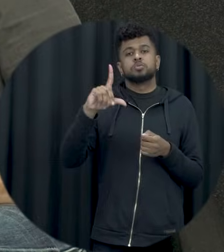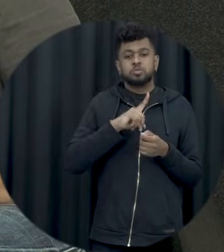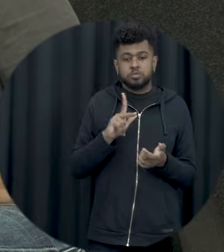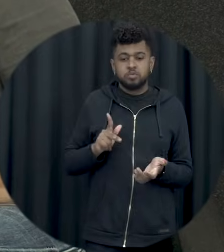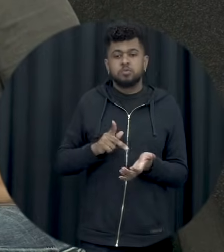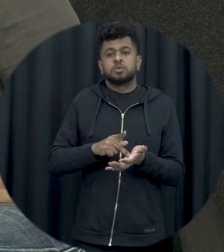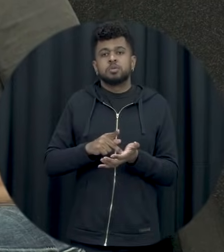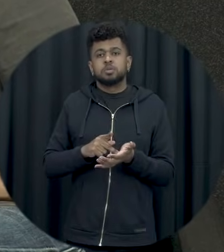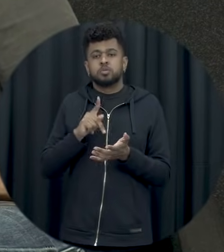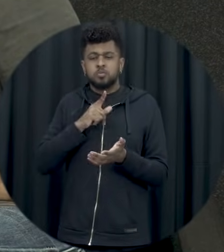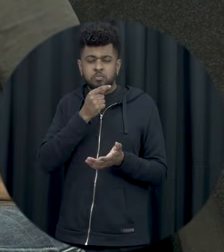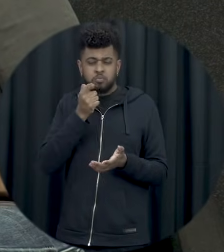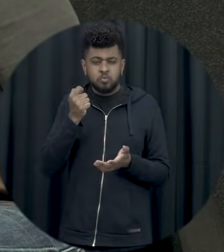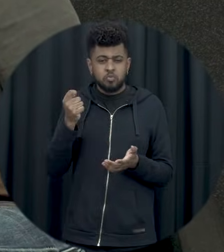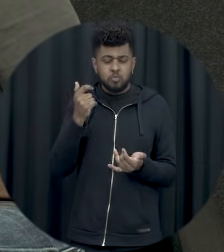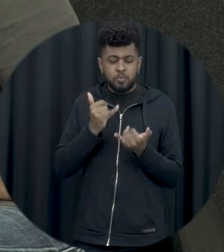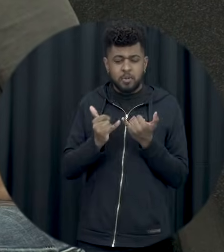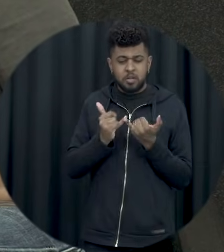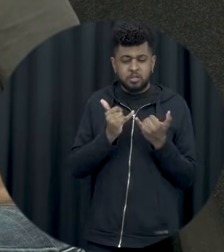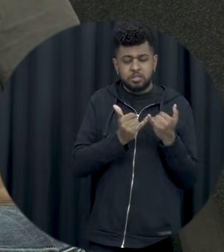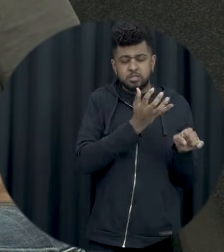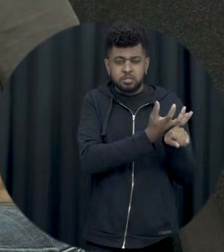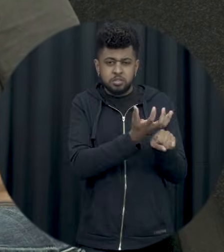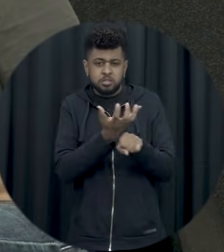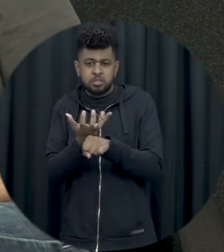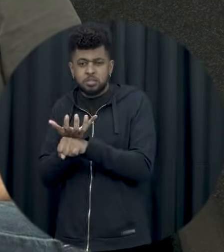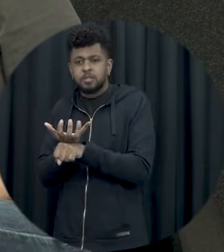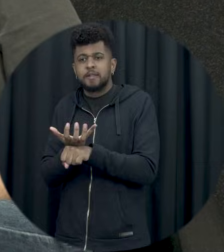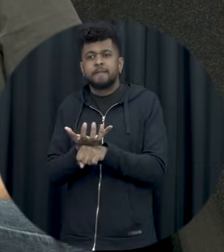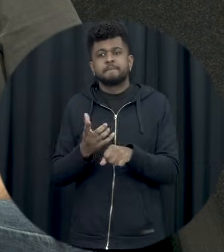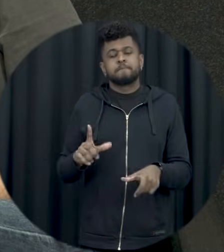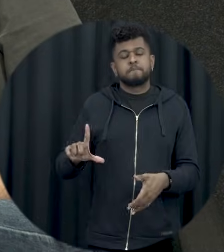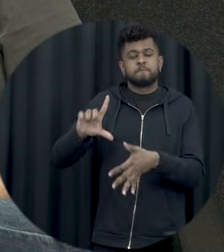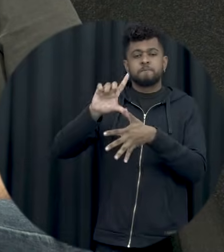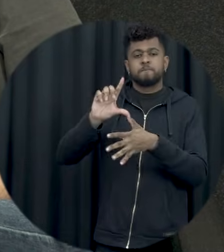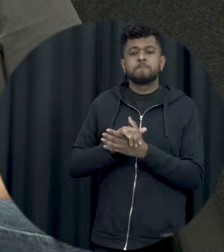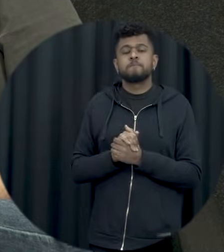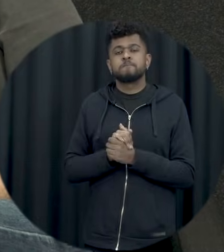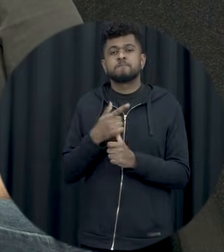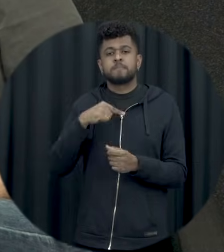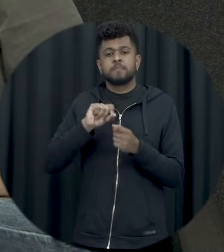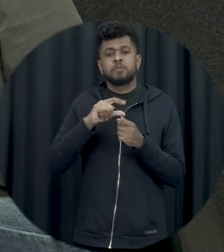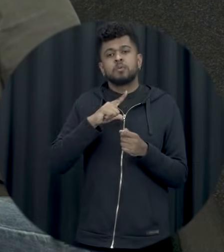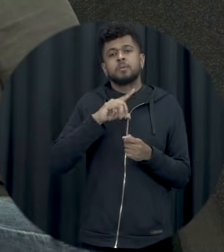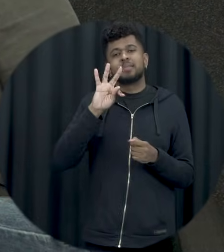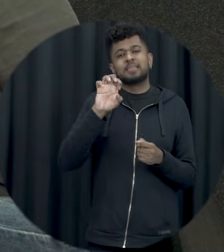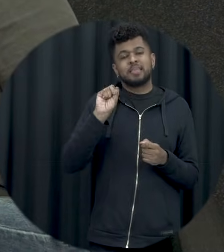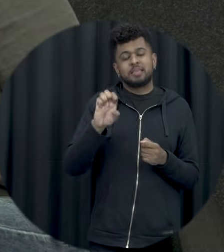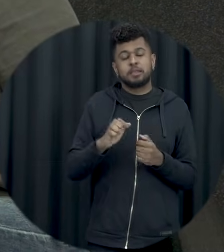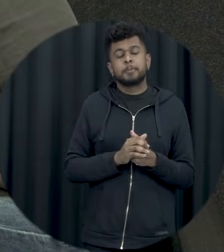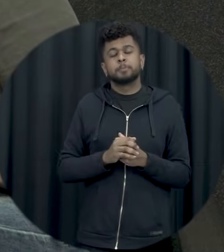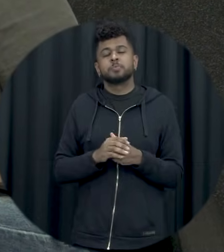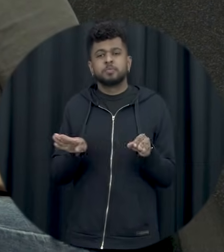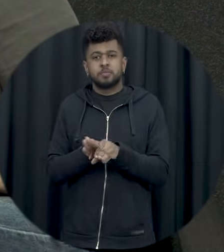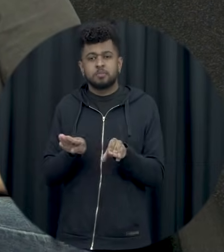um pouco a cara interdisciplinar e latino-americana. E eu acabei fazendo uma tese que também estava meio caminho